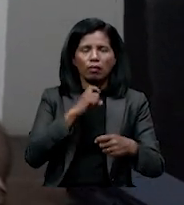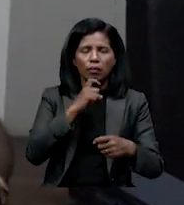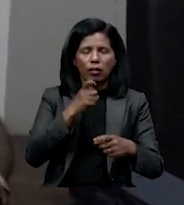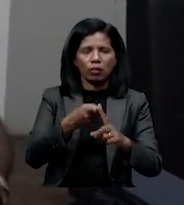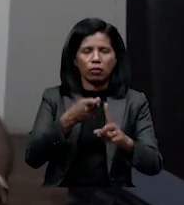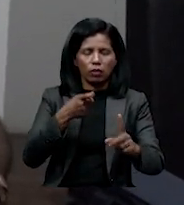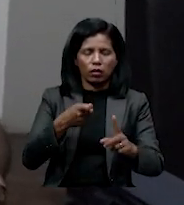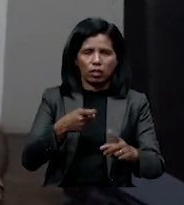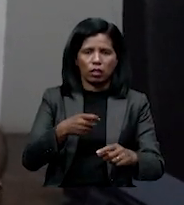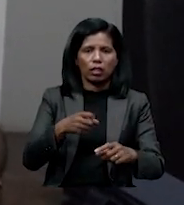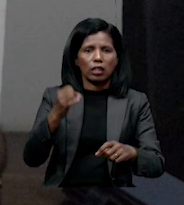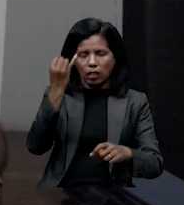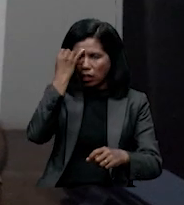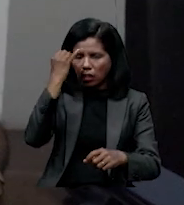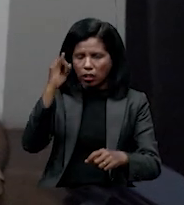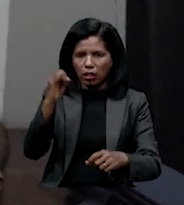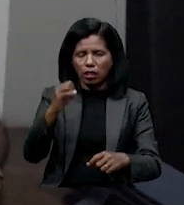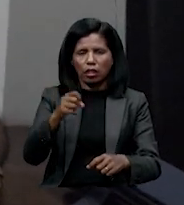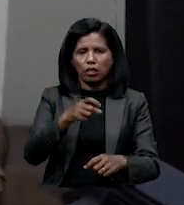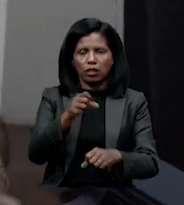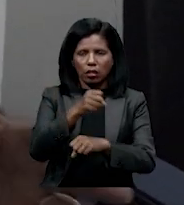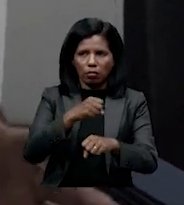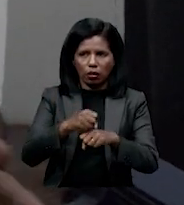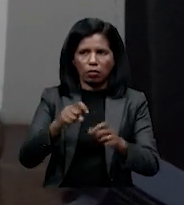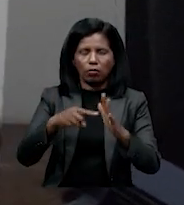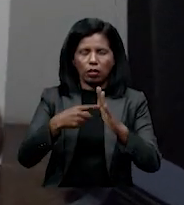Índia. E a minha começa a house serviço em